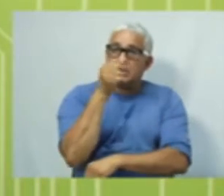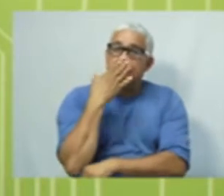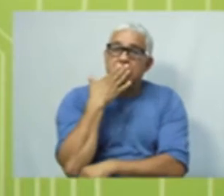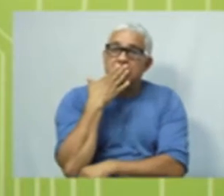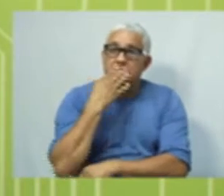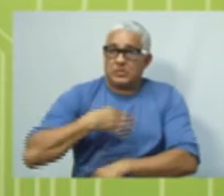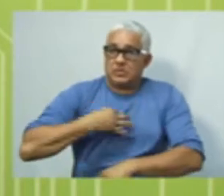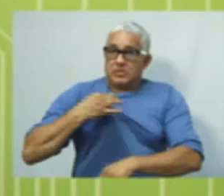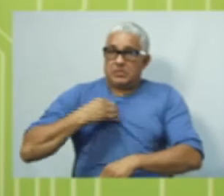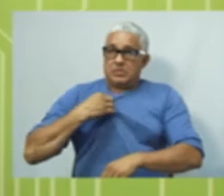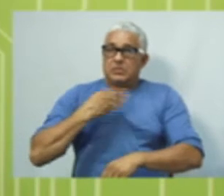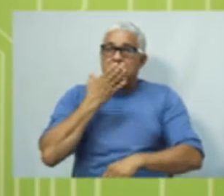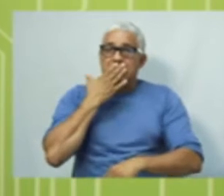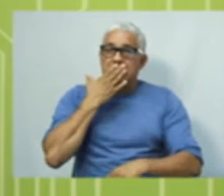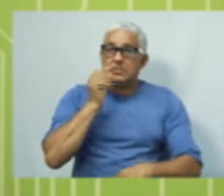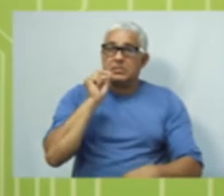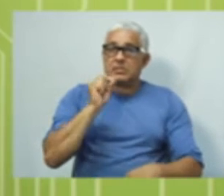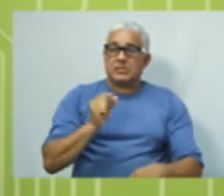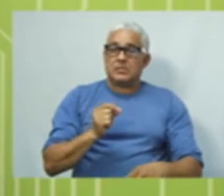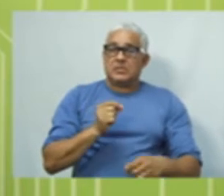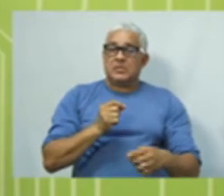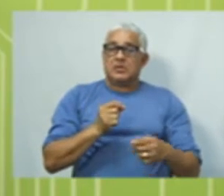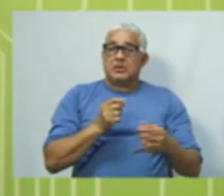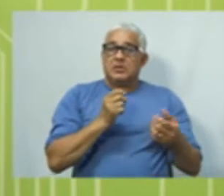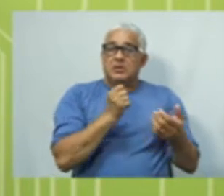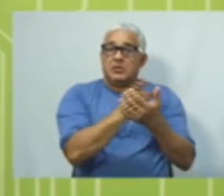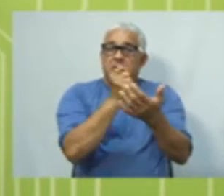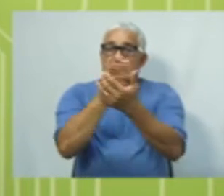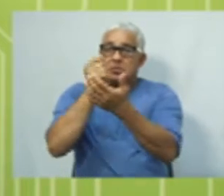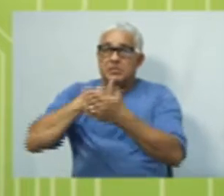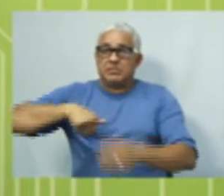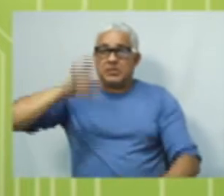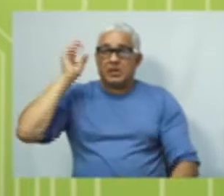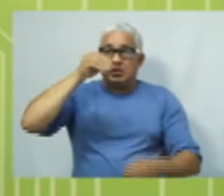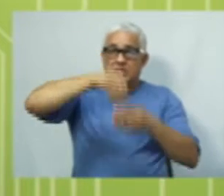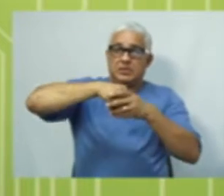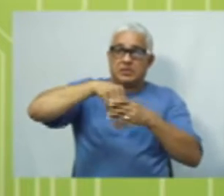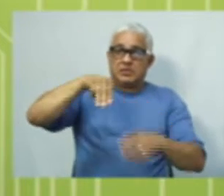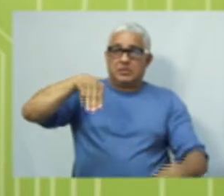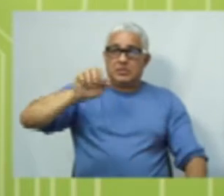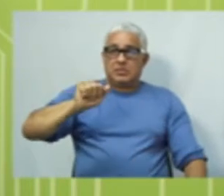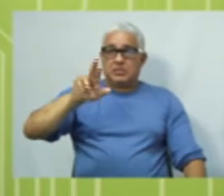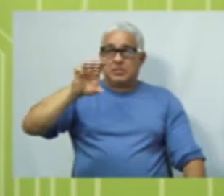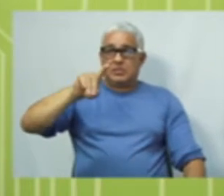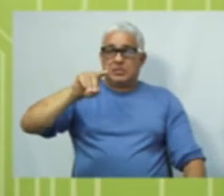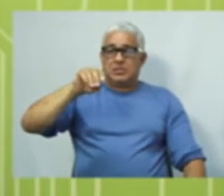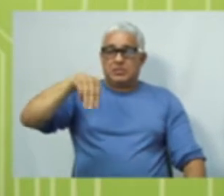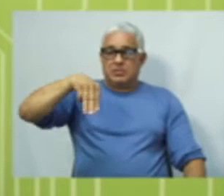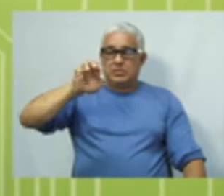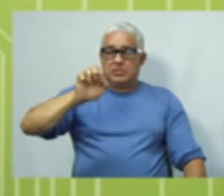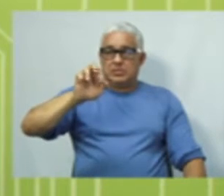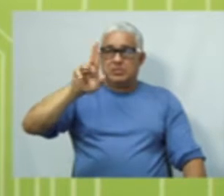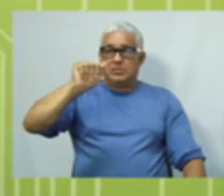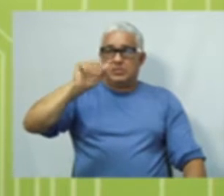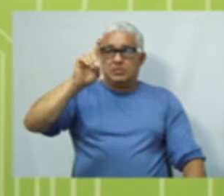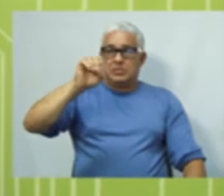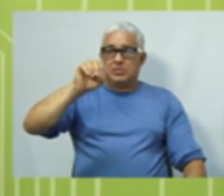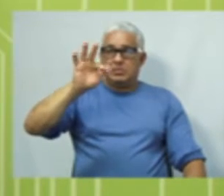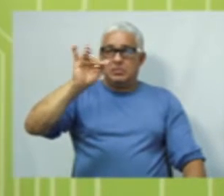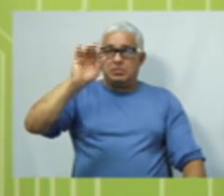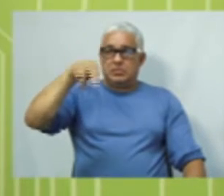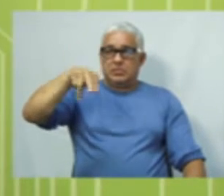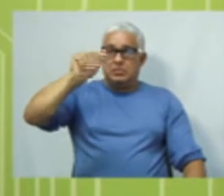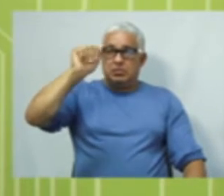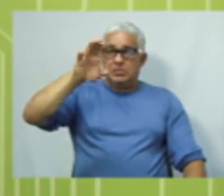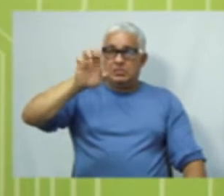roupa, o que está sendo mais consumido, né, dentro do mercado financeiro, o que está em evidência para ele também elaborar esse